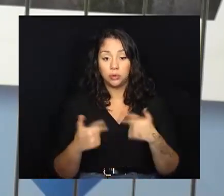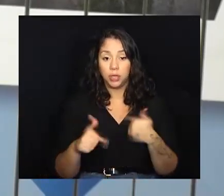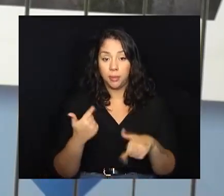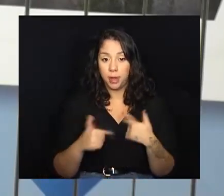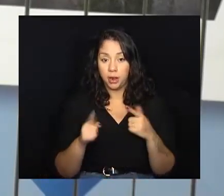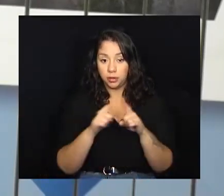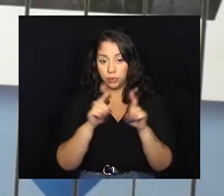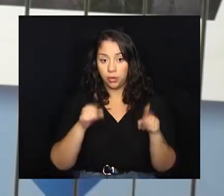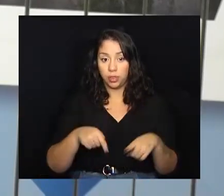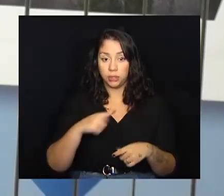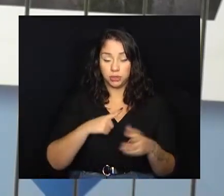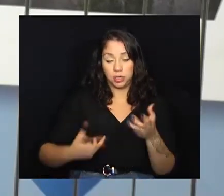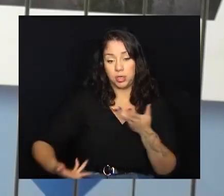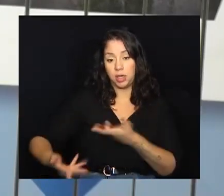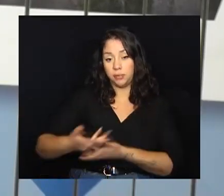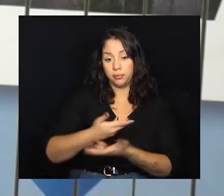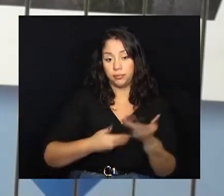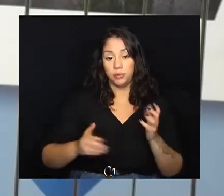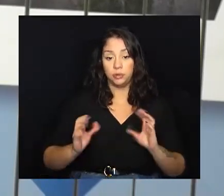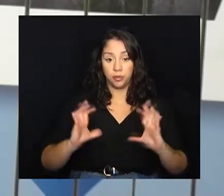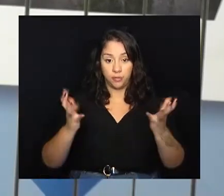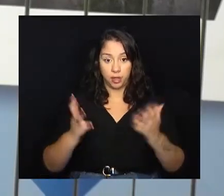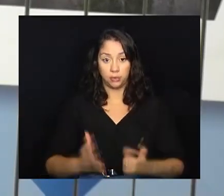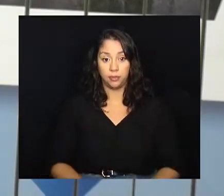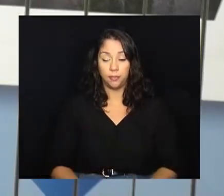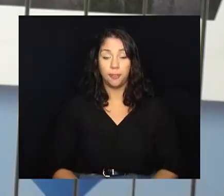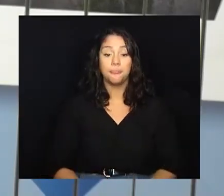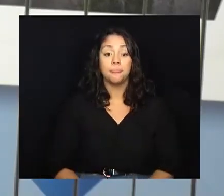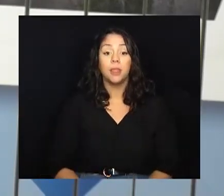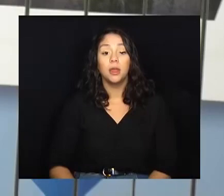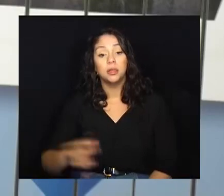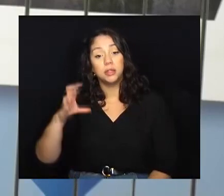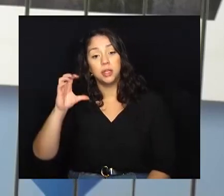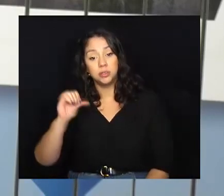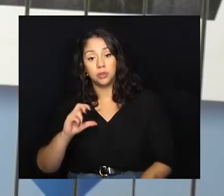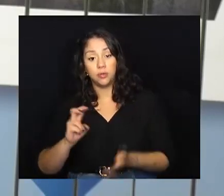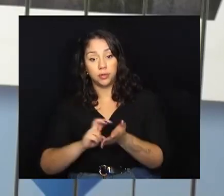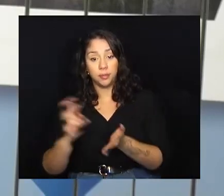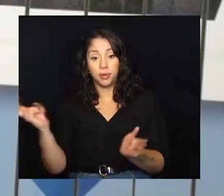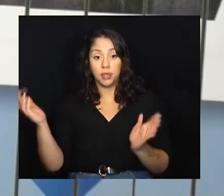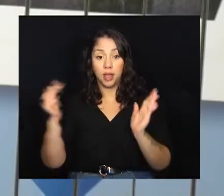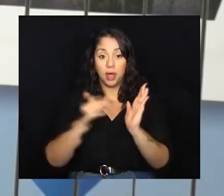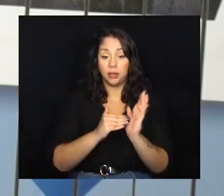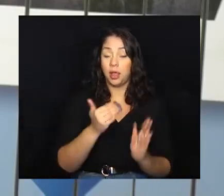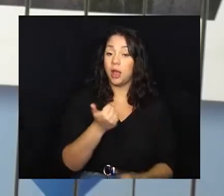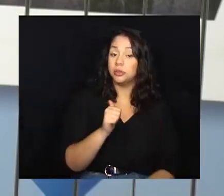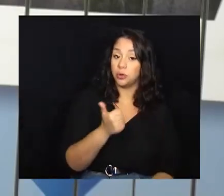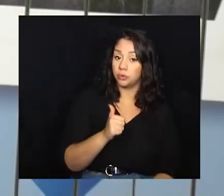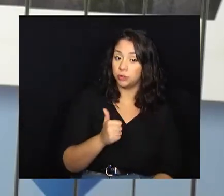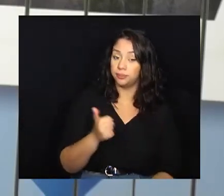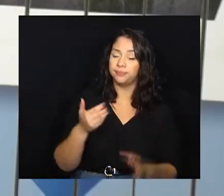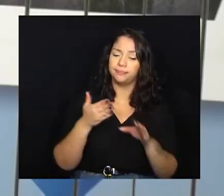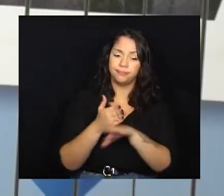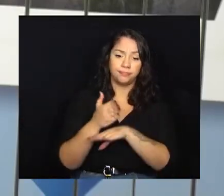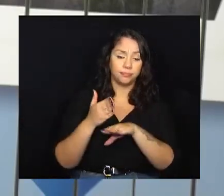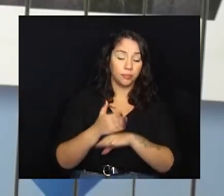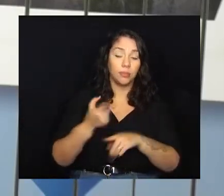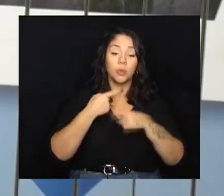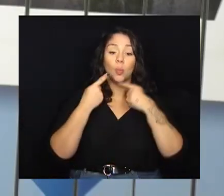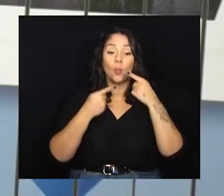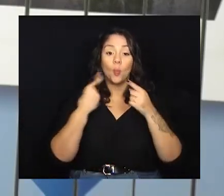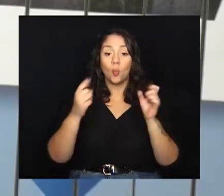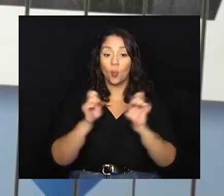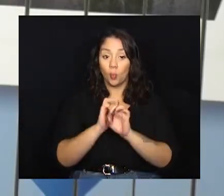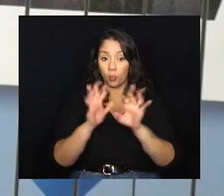estão envolvidos nesses eventos o evento vai acontecer das 9 da manhã às 11 e para participar tirar as dúvidas